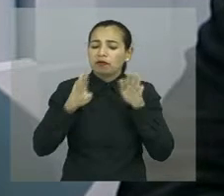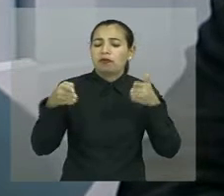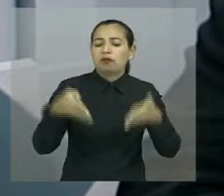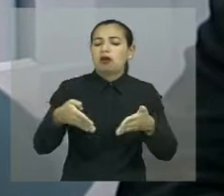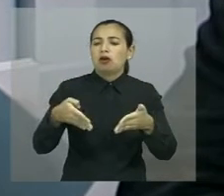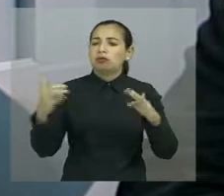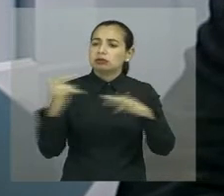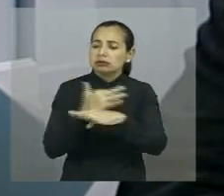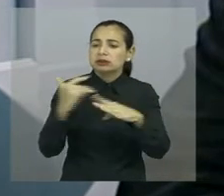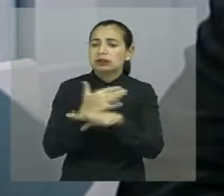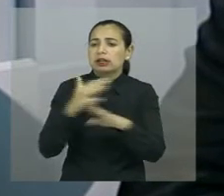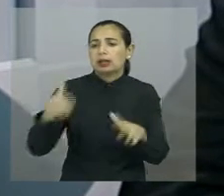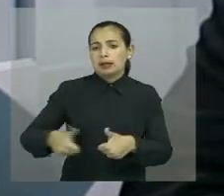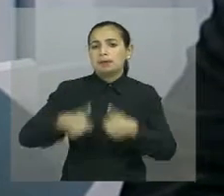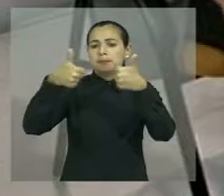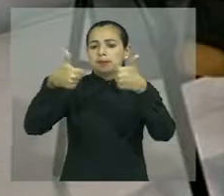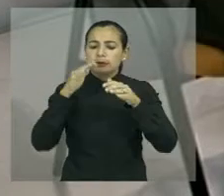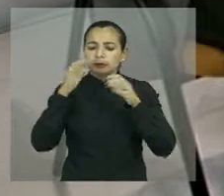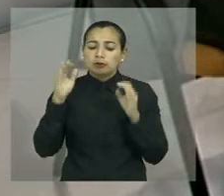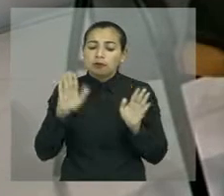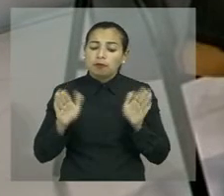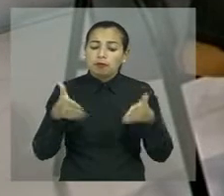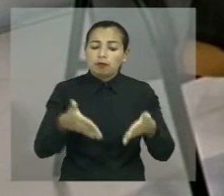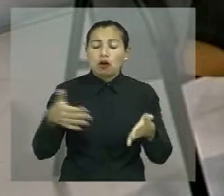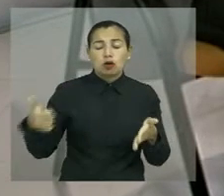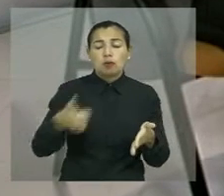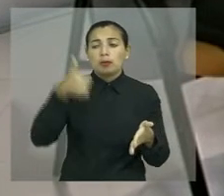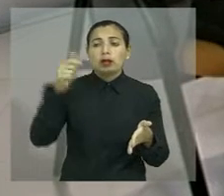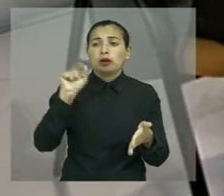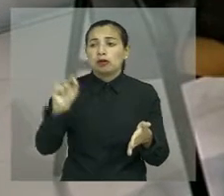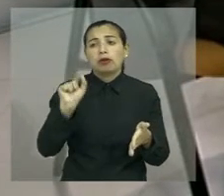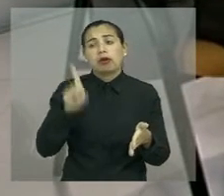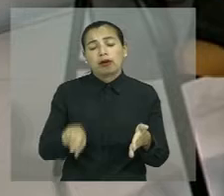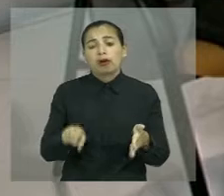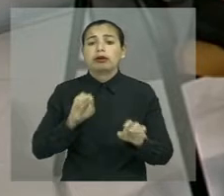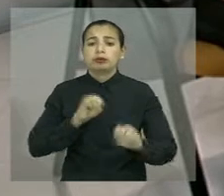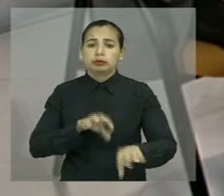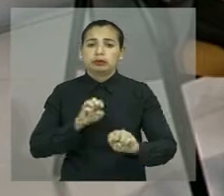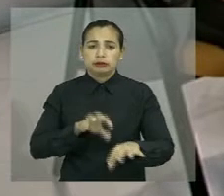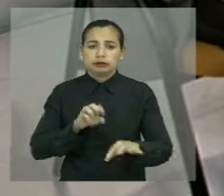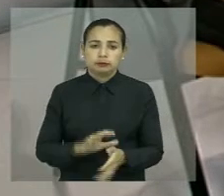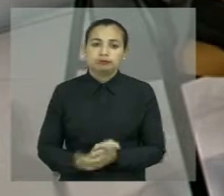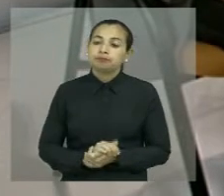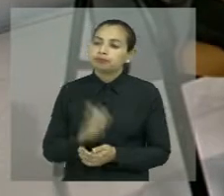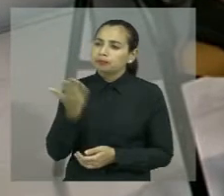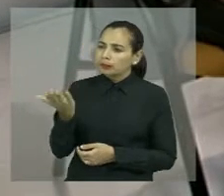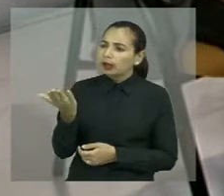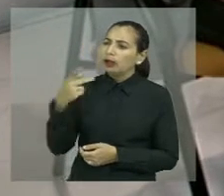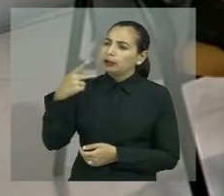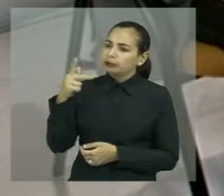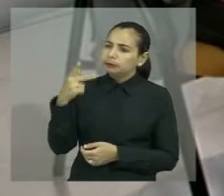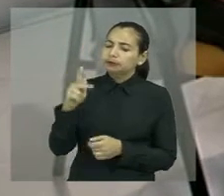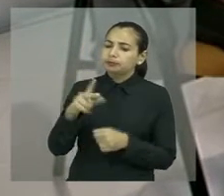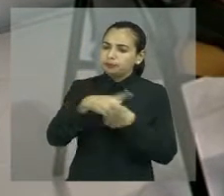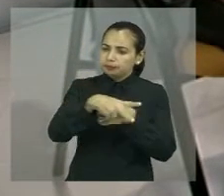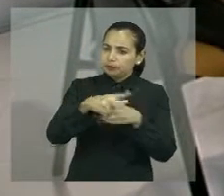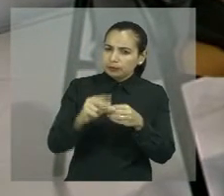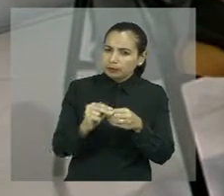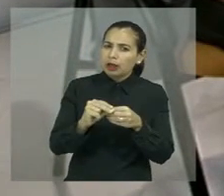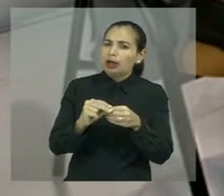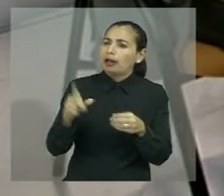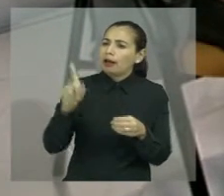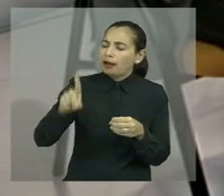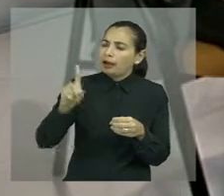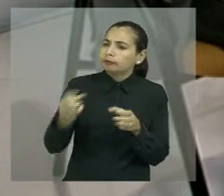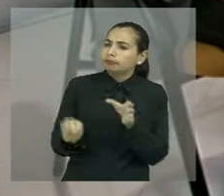maneira específica na questão da educação. Exatamente. E agora, relacionado ao seu gabinete, o senhor também foi